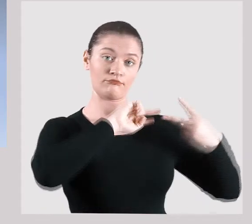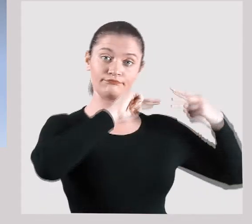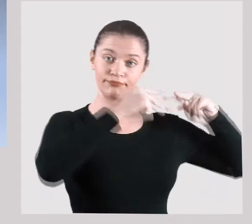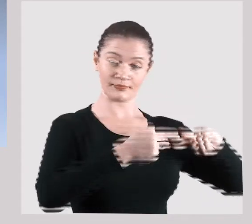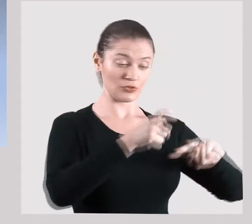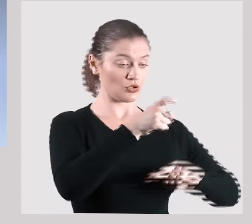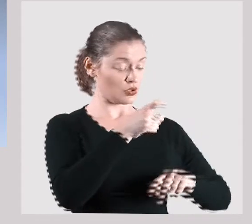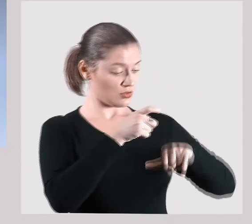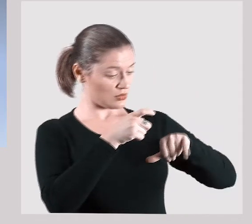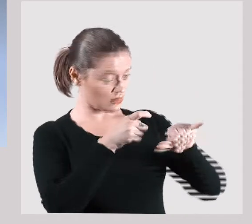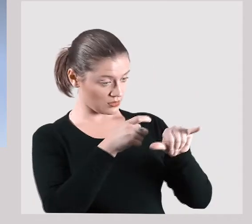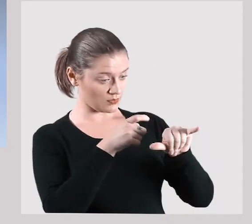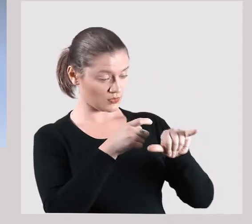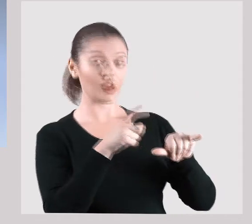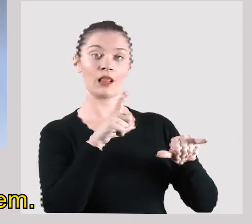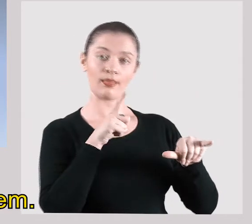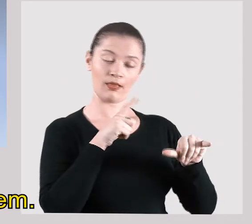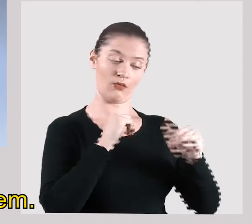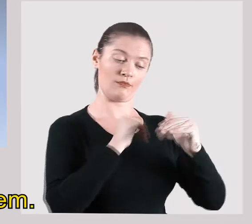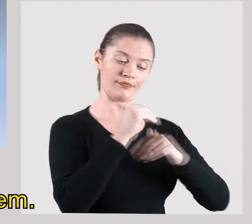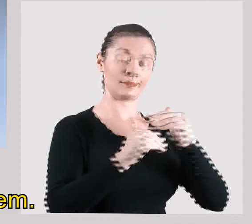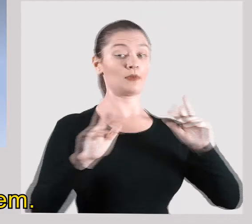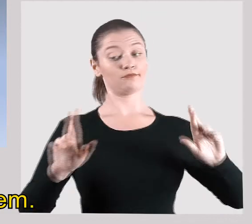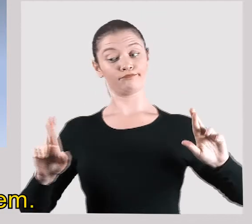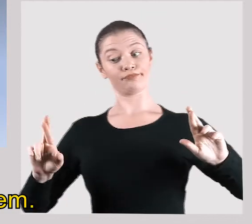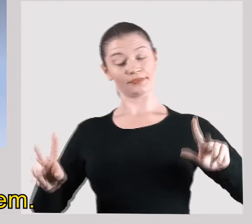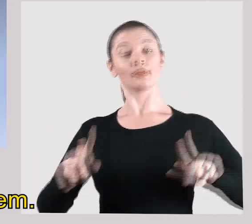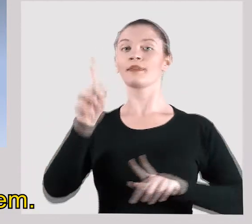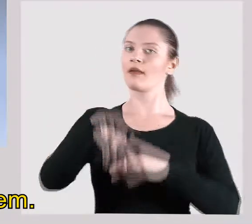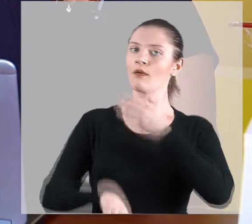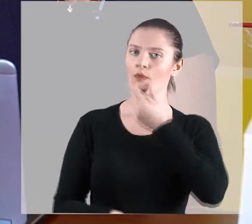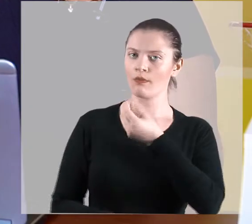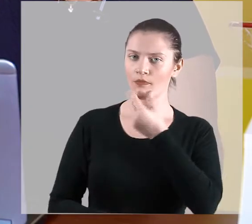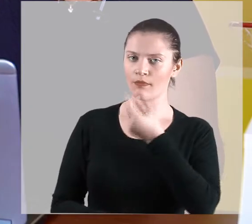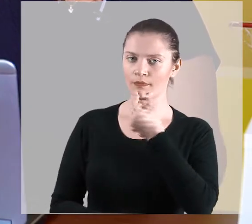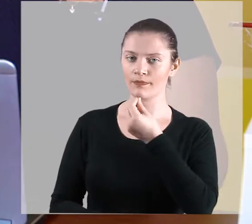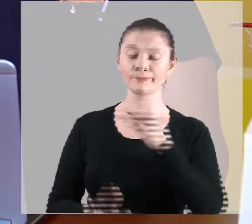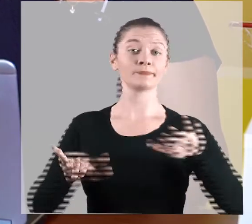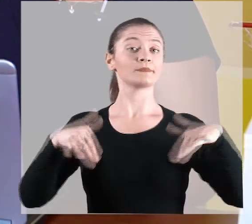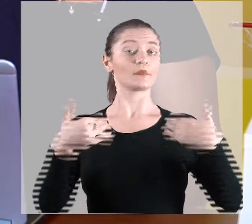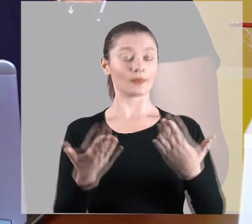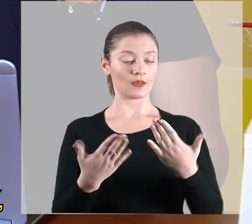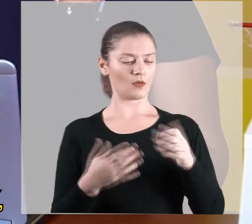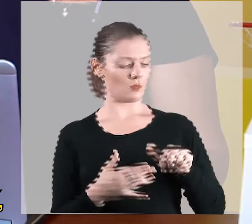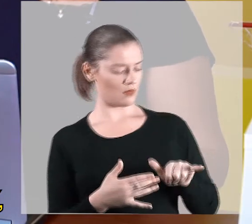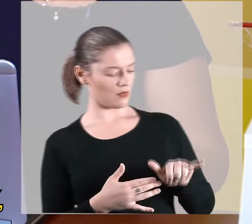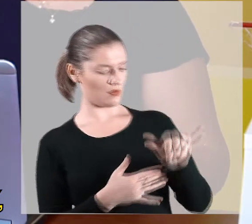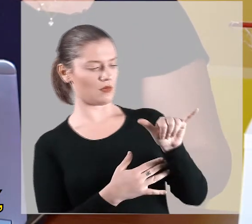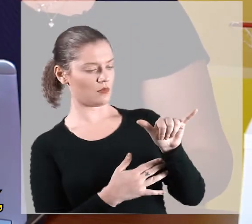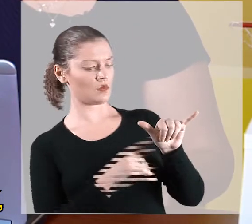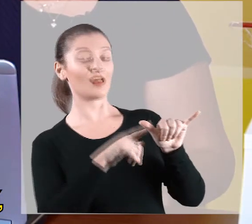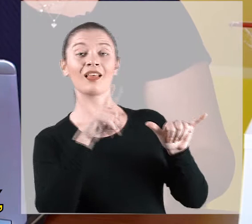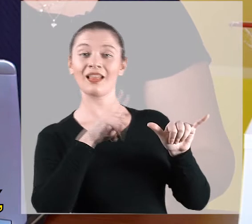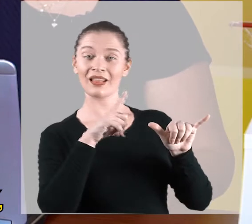um desenvolvimento embrionário diferente que já vai masculinizando o homem. Então, no cromossoma Y, existe um